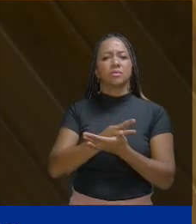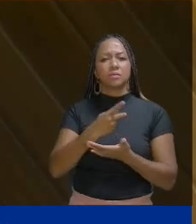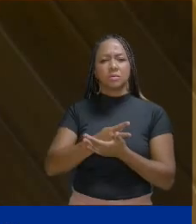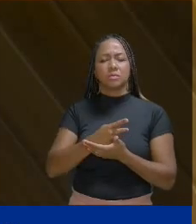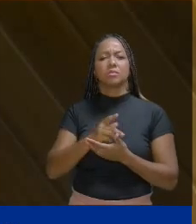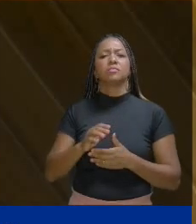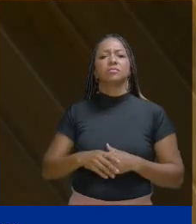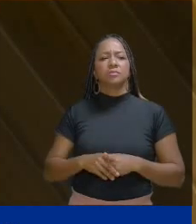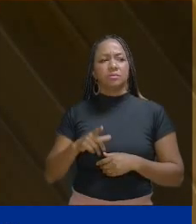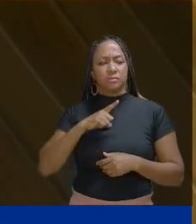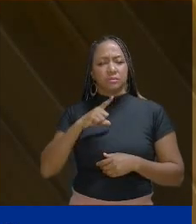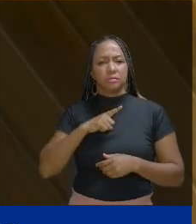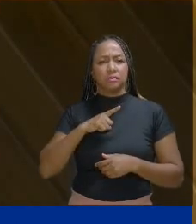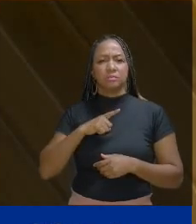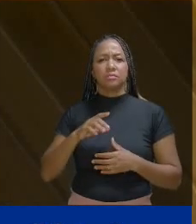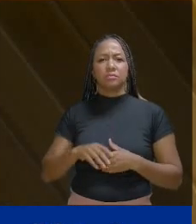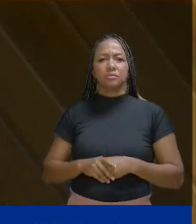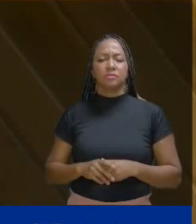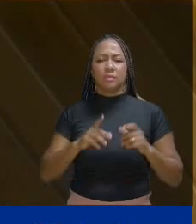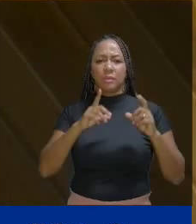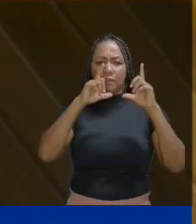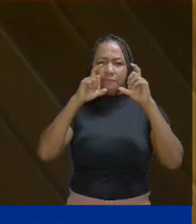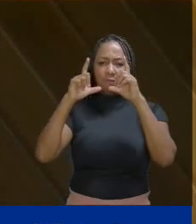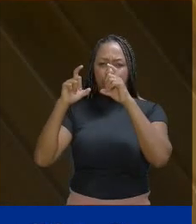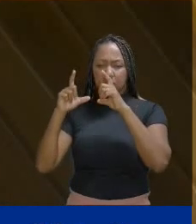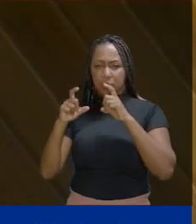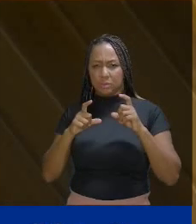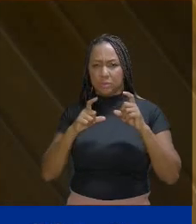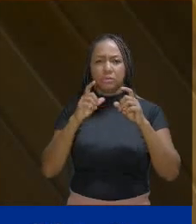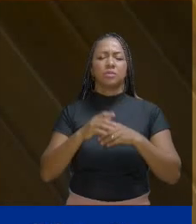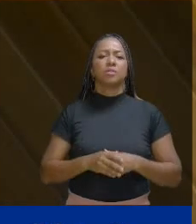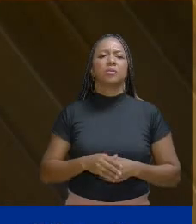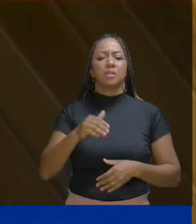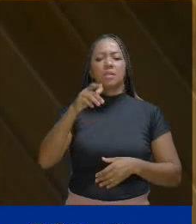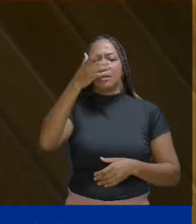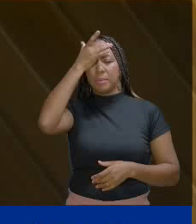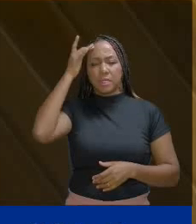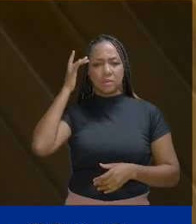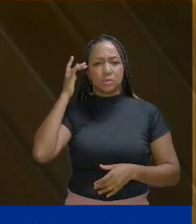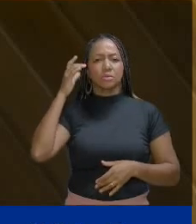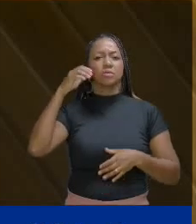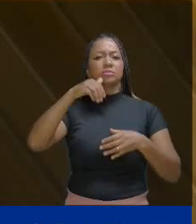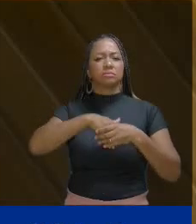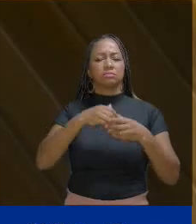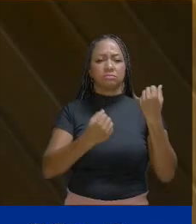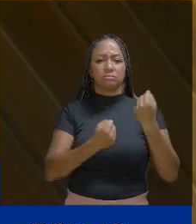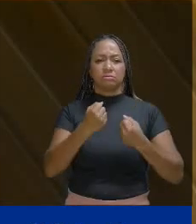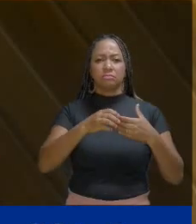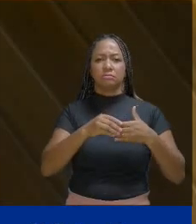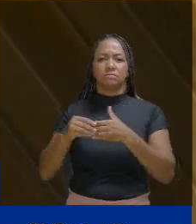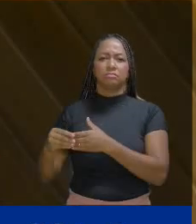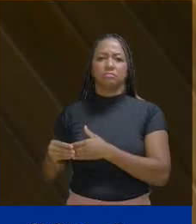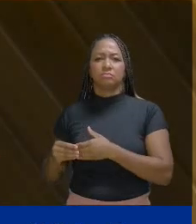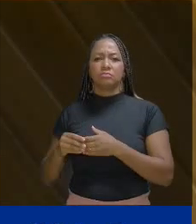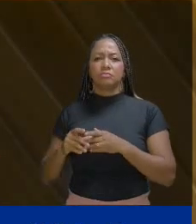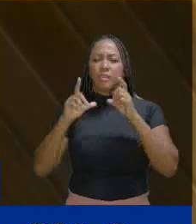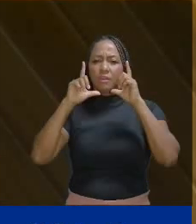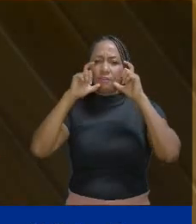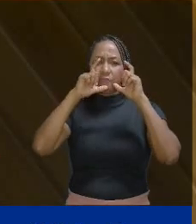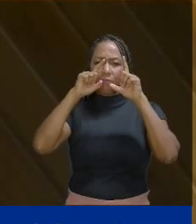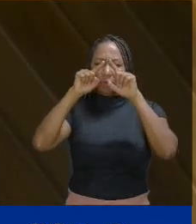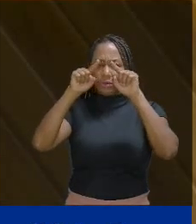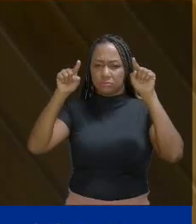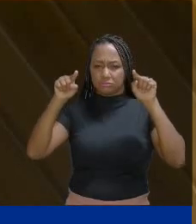ilícitos incluem: 1. Fotografias, eleitores transportados exibindo centinhos